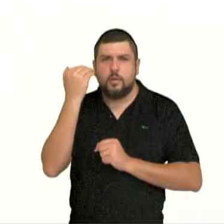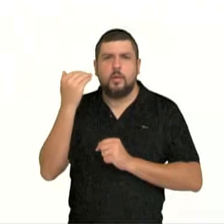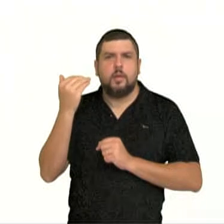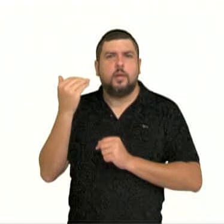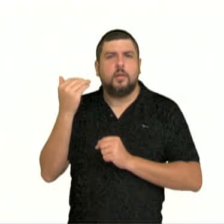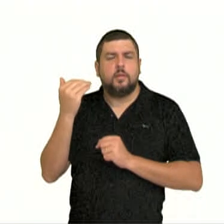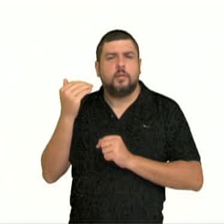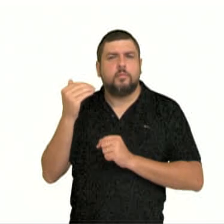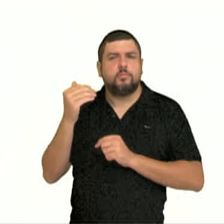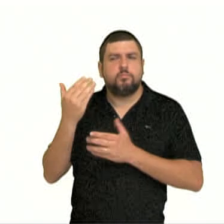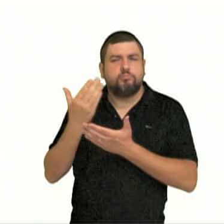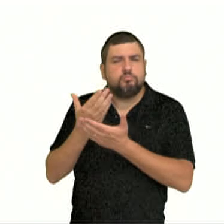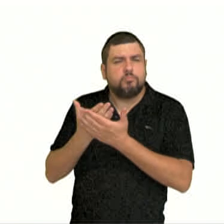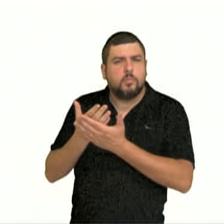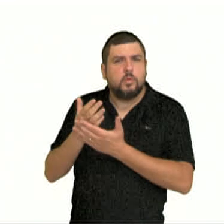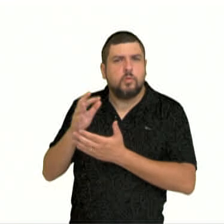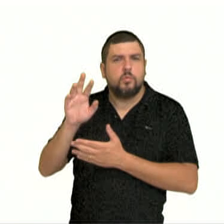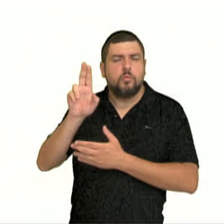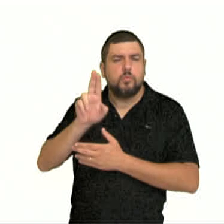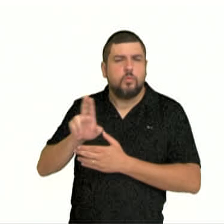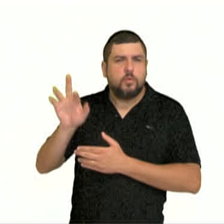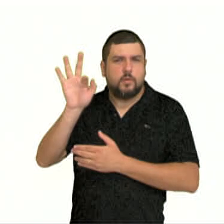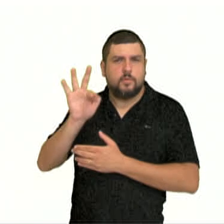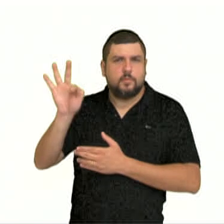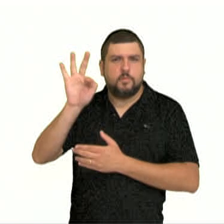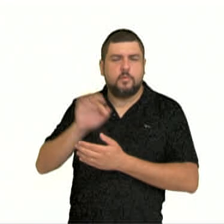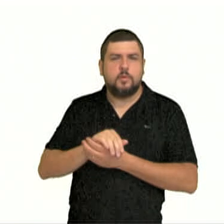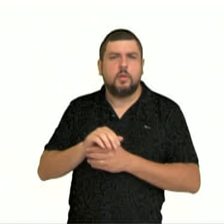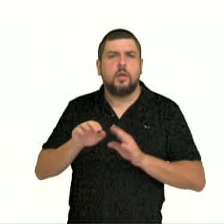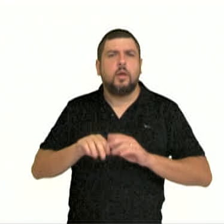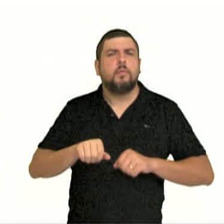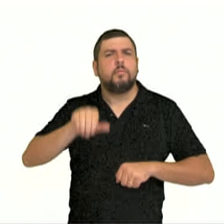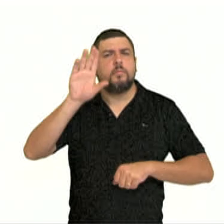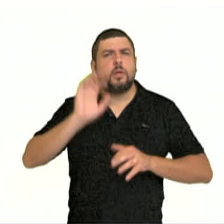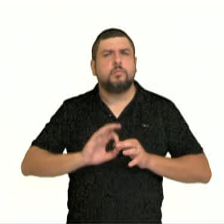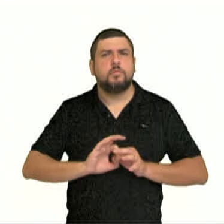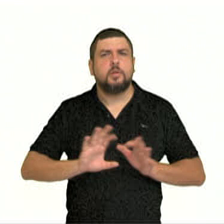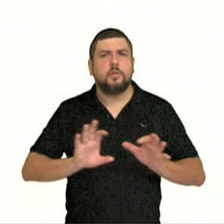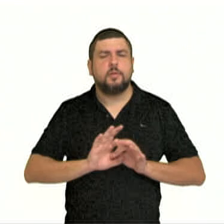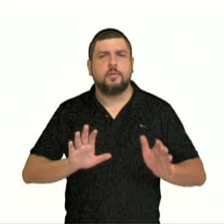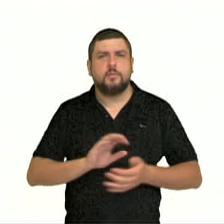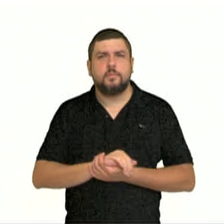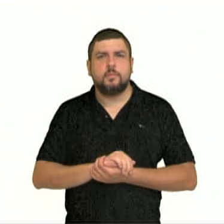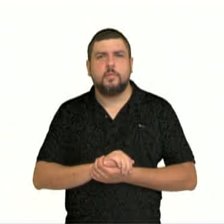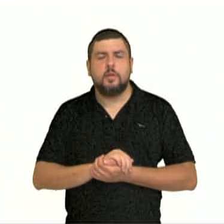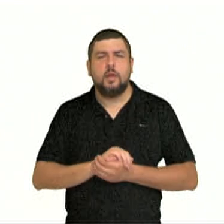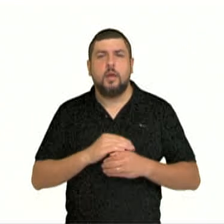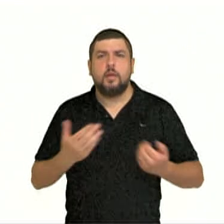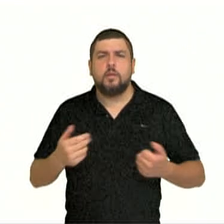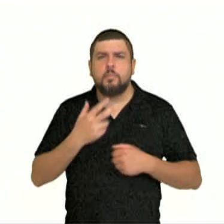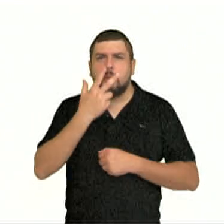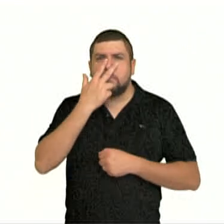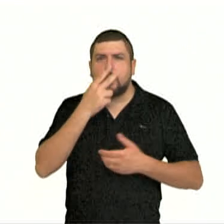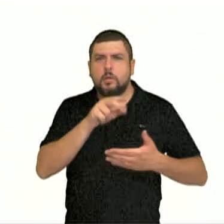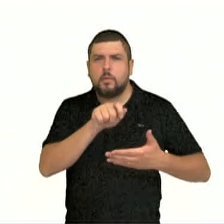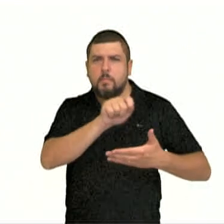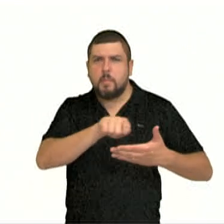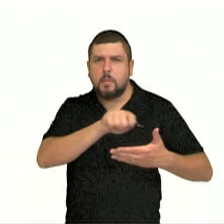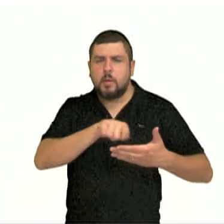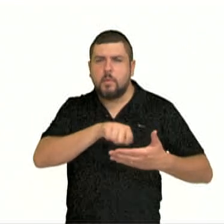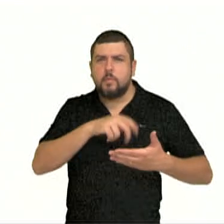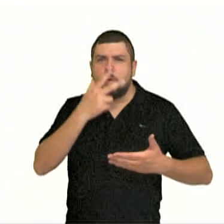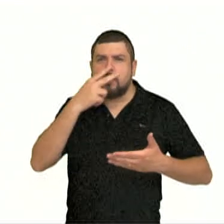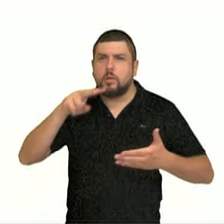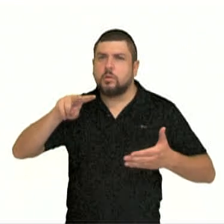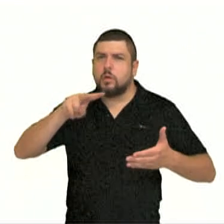universitários e mais descontraída e informal. Então ele vai dialogando com o leitor. Um